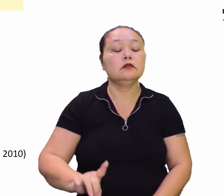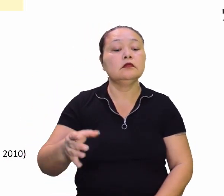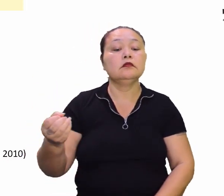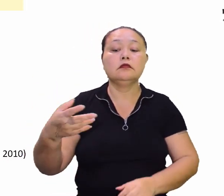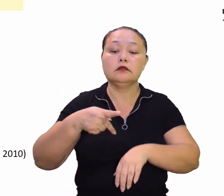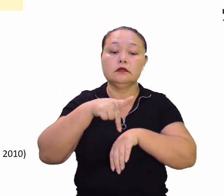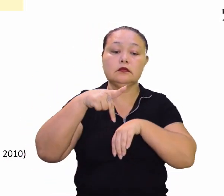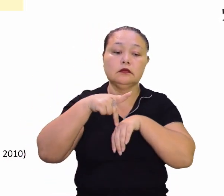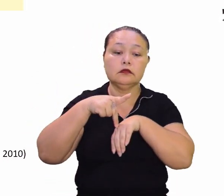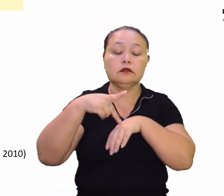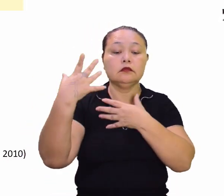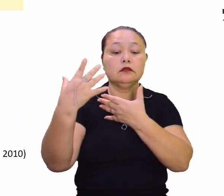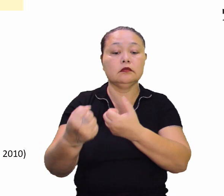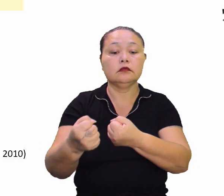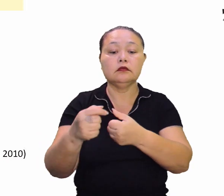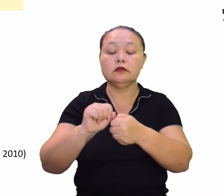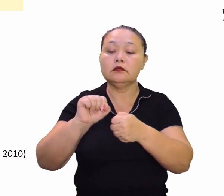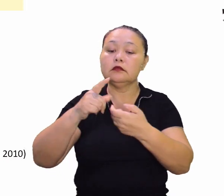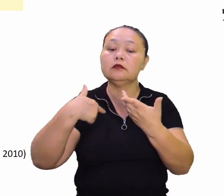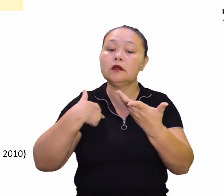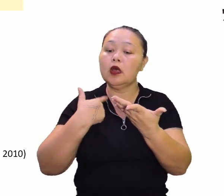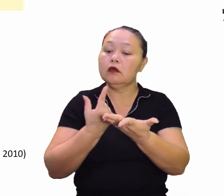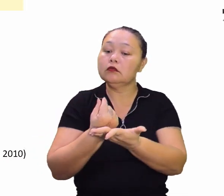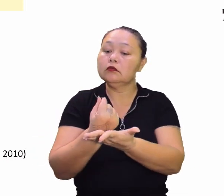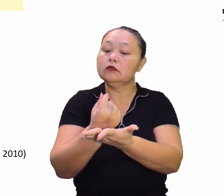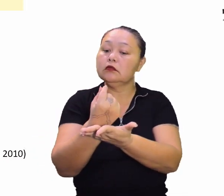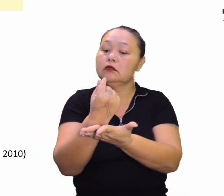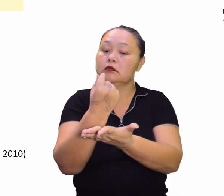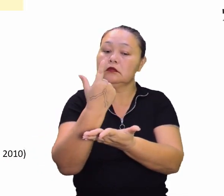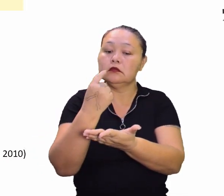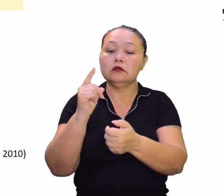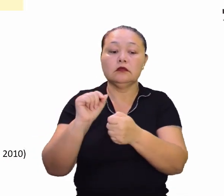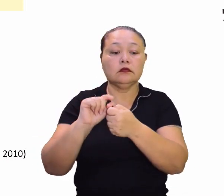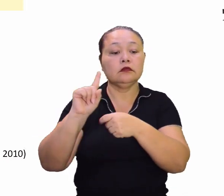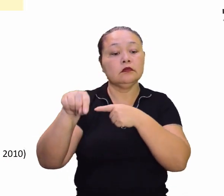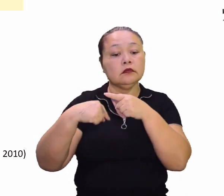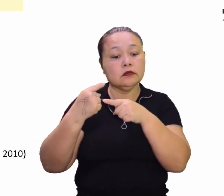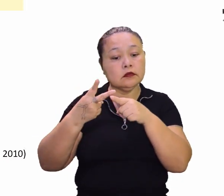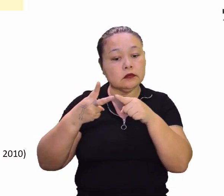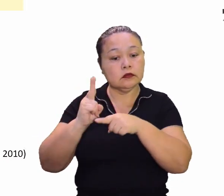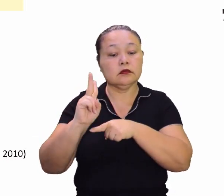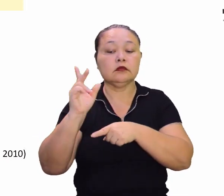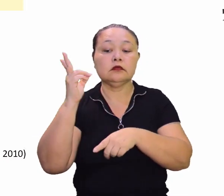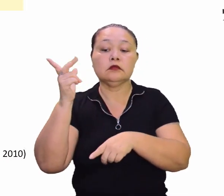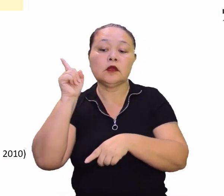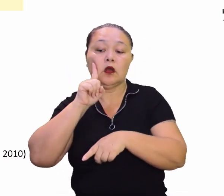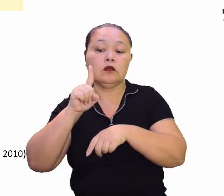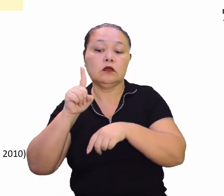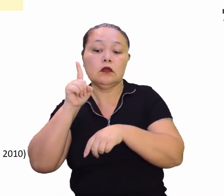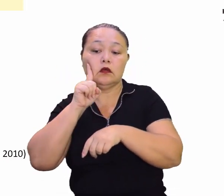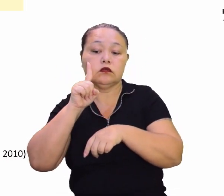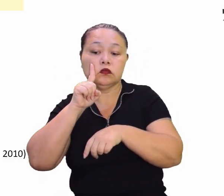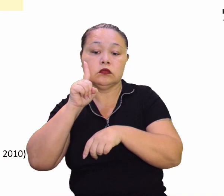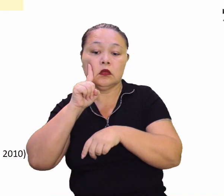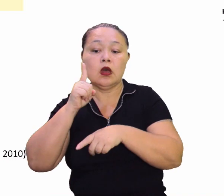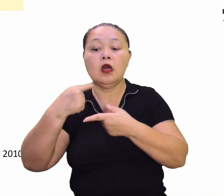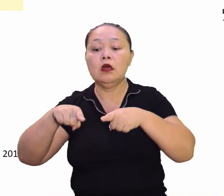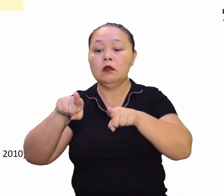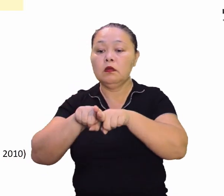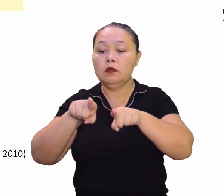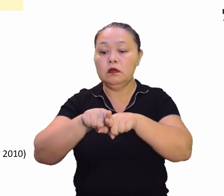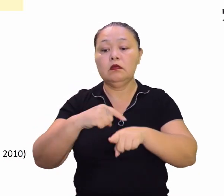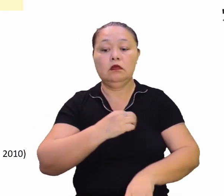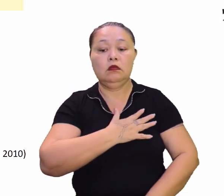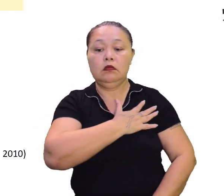novo país adotou o regime capitalista, a Coreia do Sul, e foi sempre apoiada pelos Estados Unidos, até mesmo